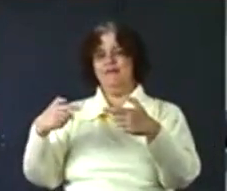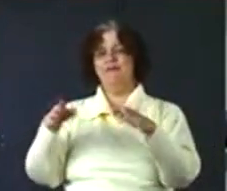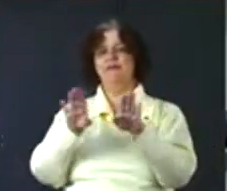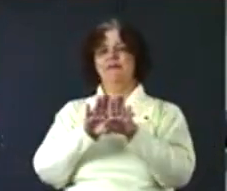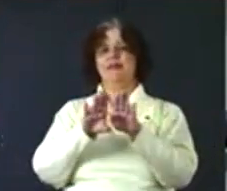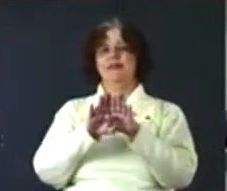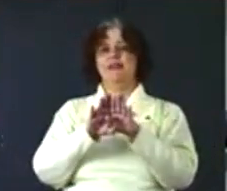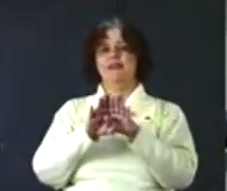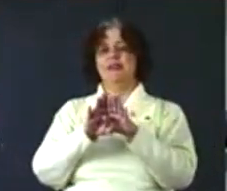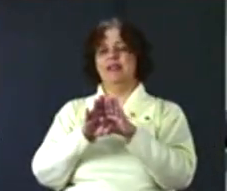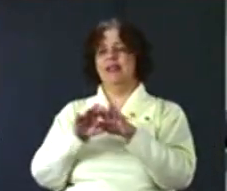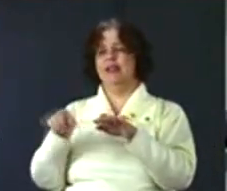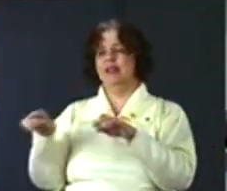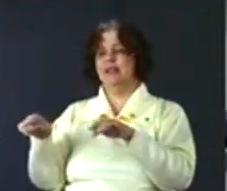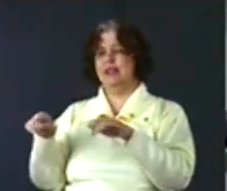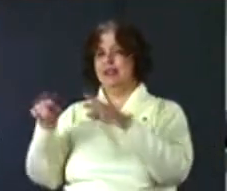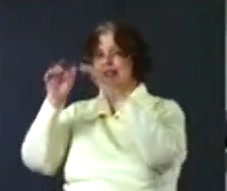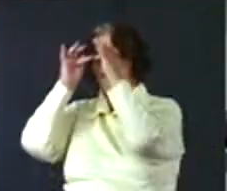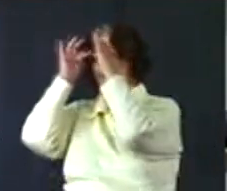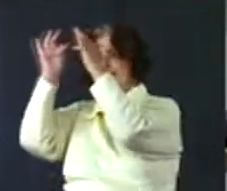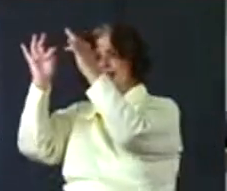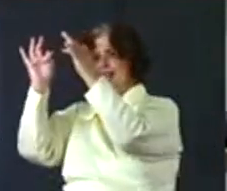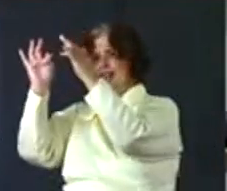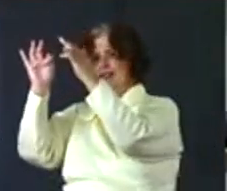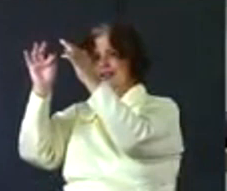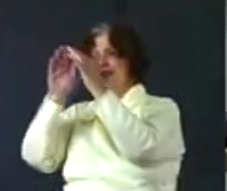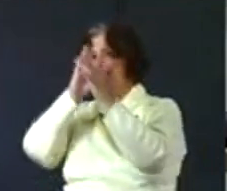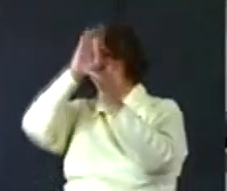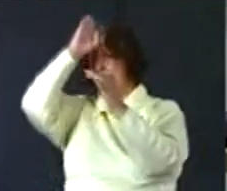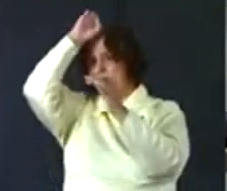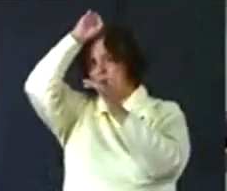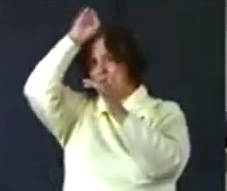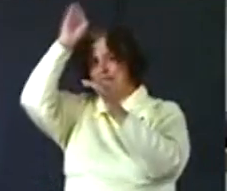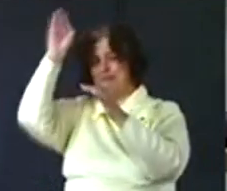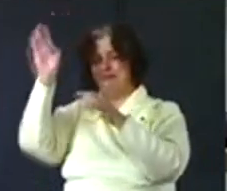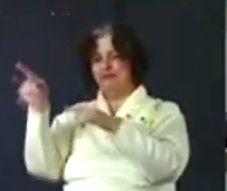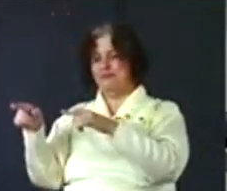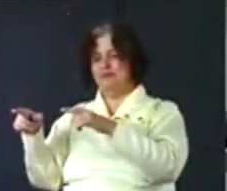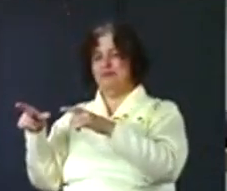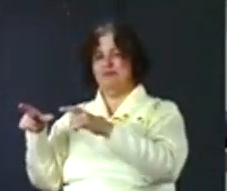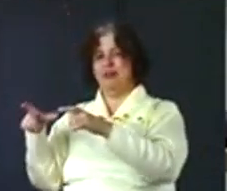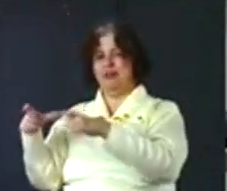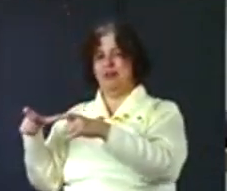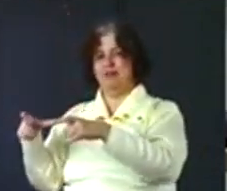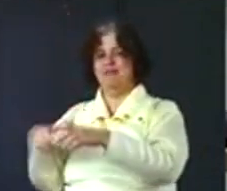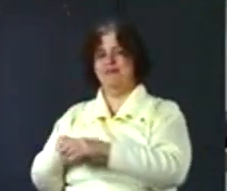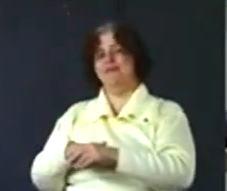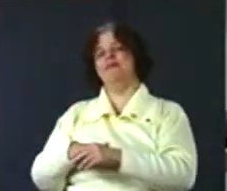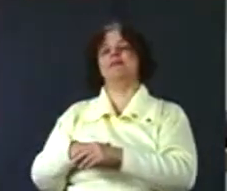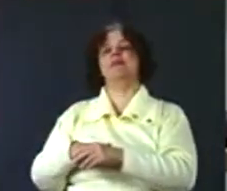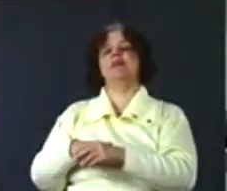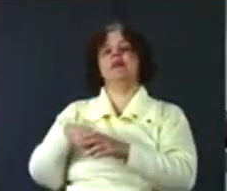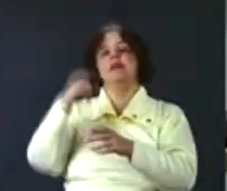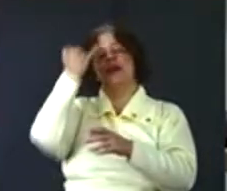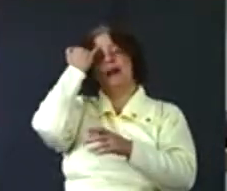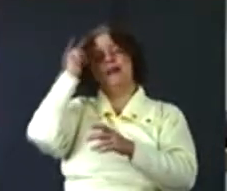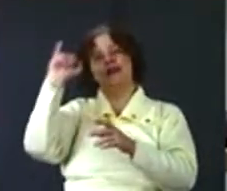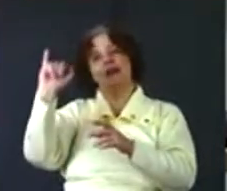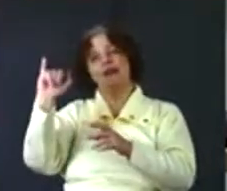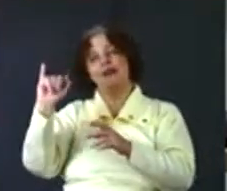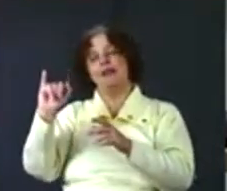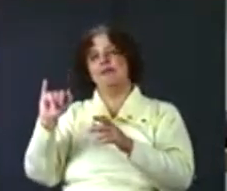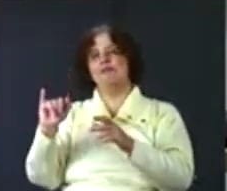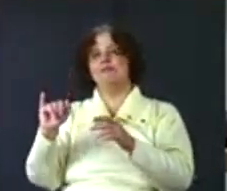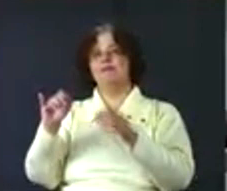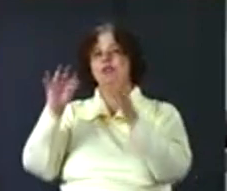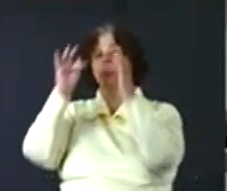a Deus, a Roma. O primeiro templo ao imperador de Roma também fora construído neste lugar. E essa ideia então de